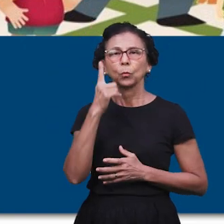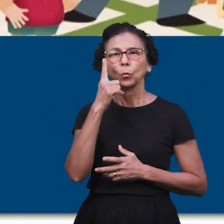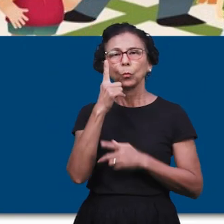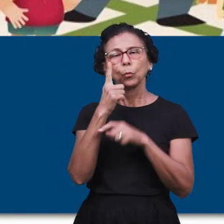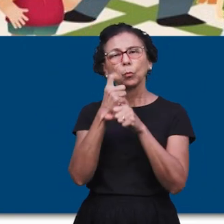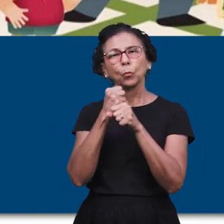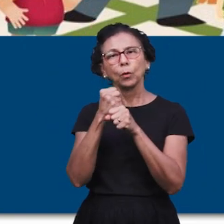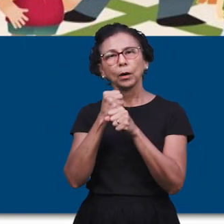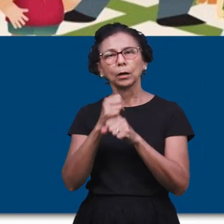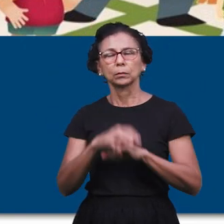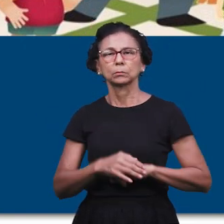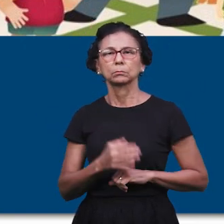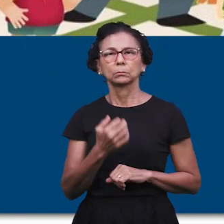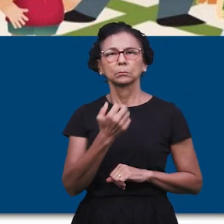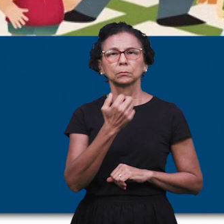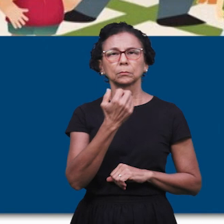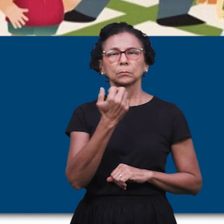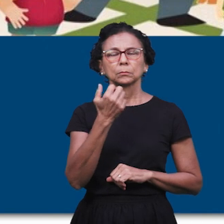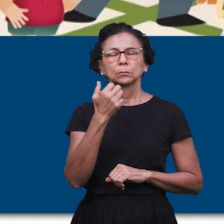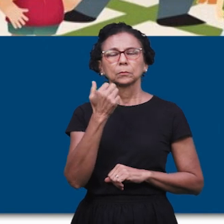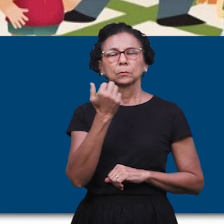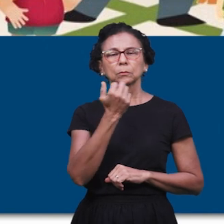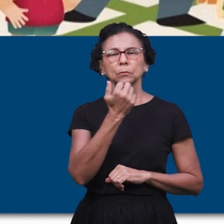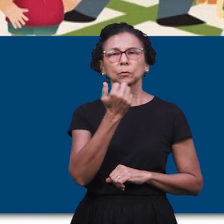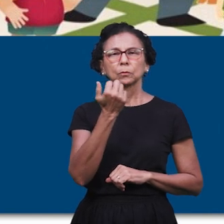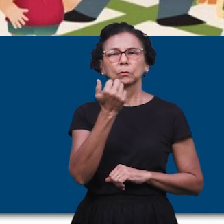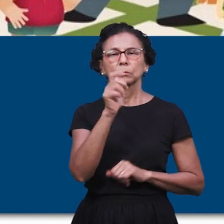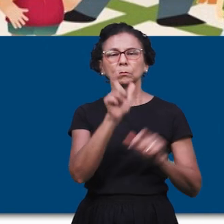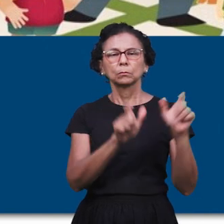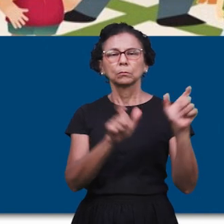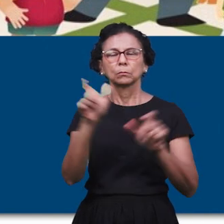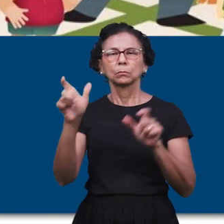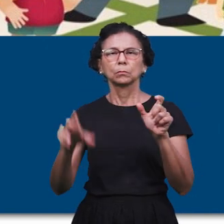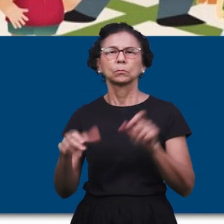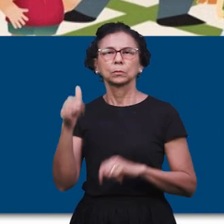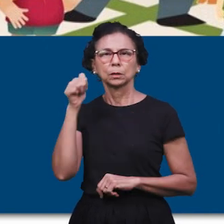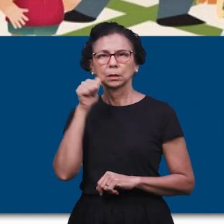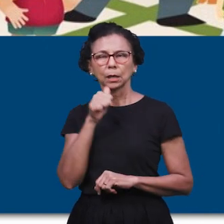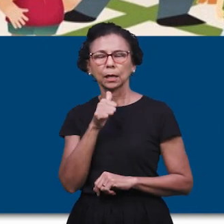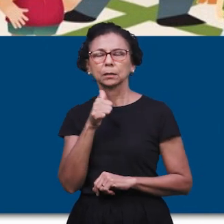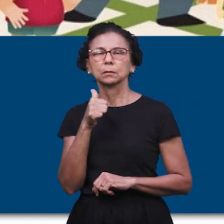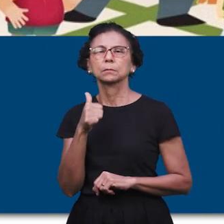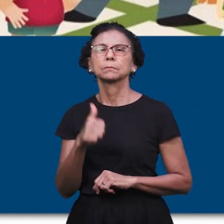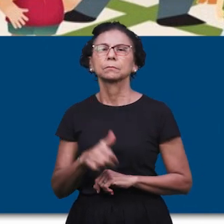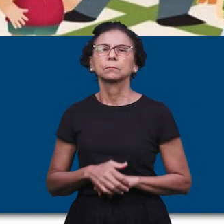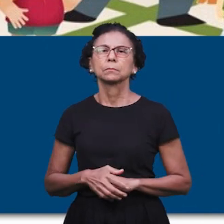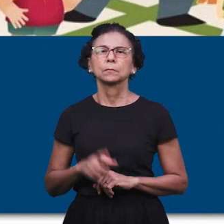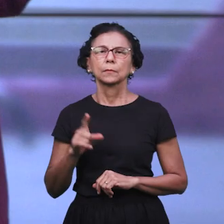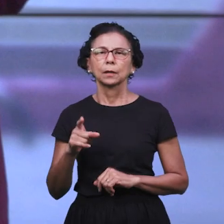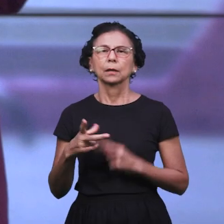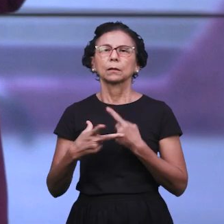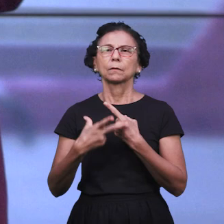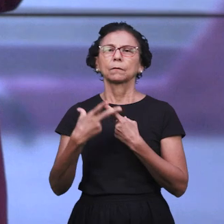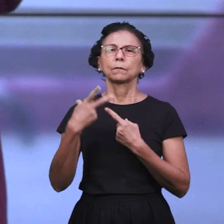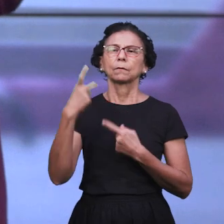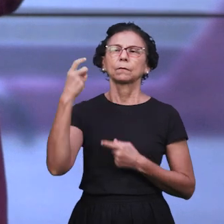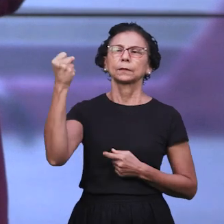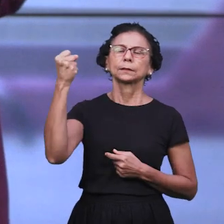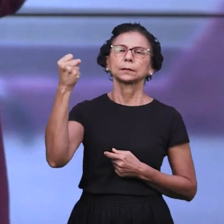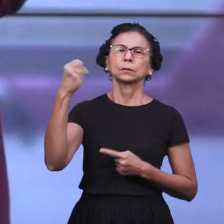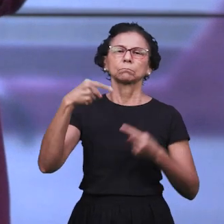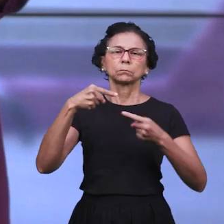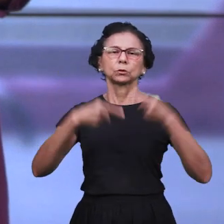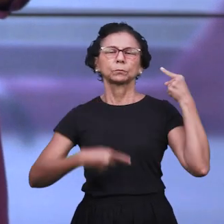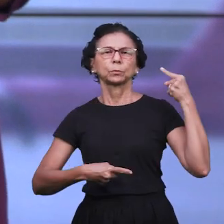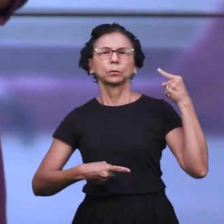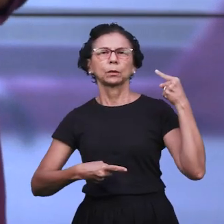outras candidatas de todo o reino para uma vaga. E ela venceu. Mas vejam, existiam outras